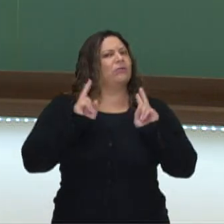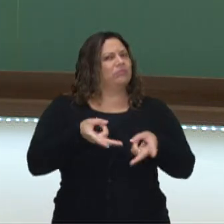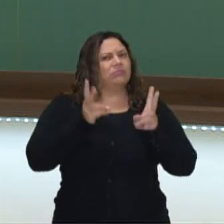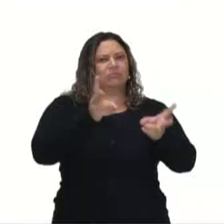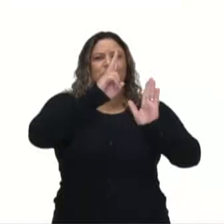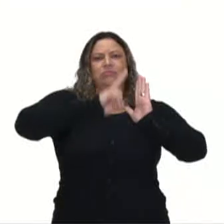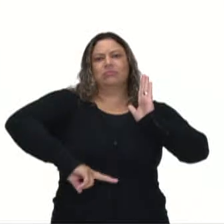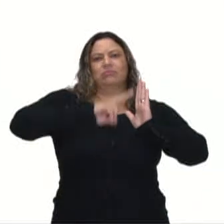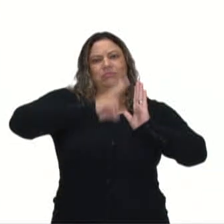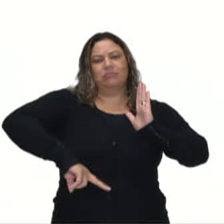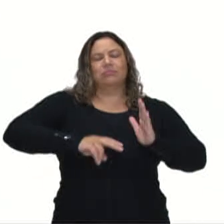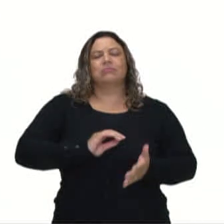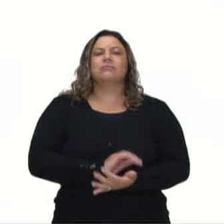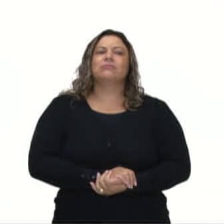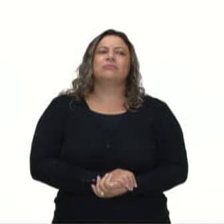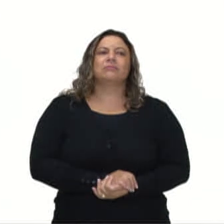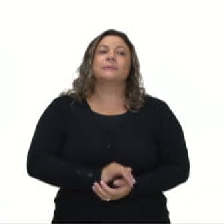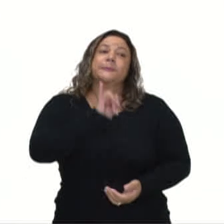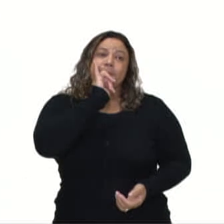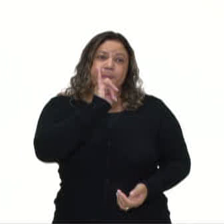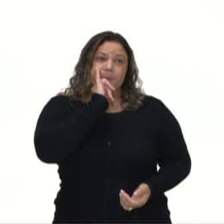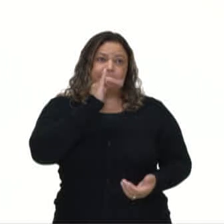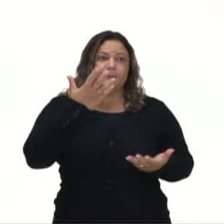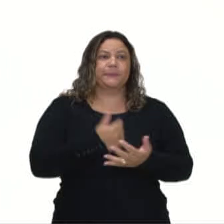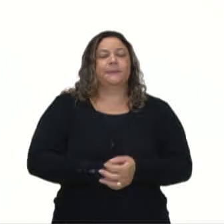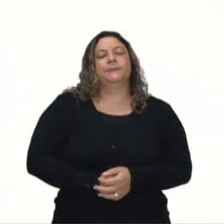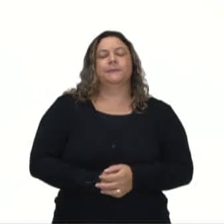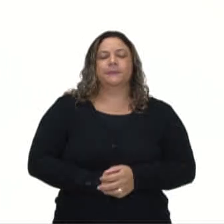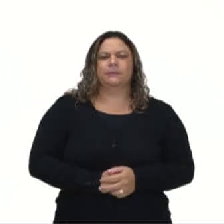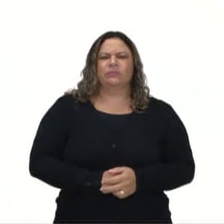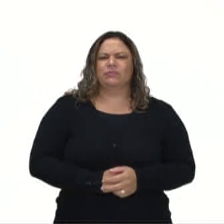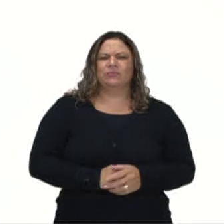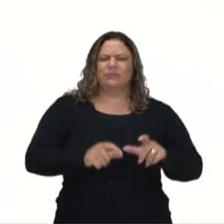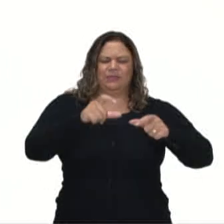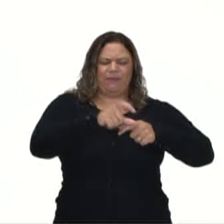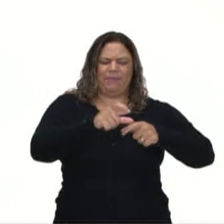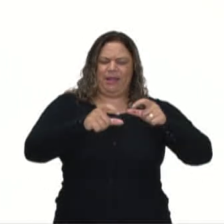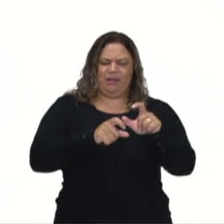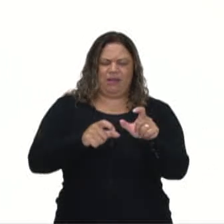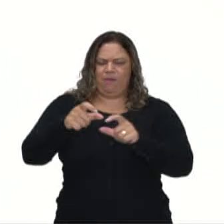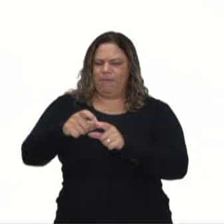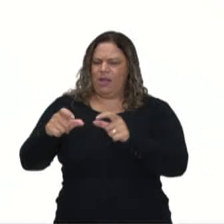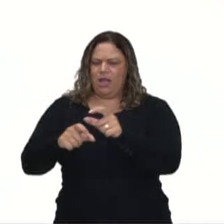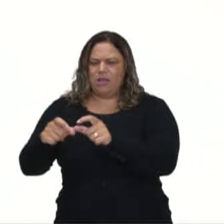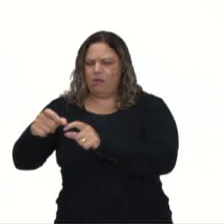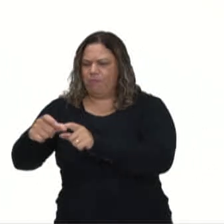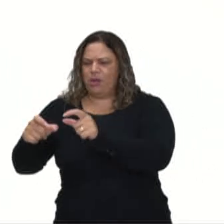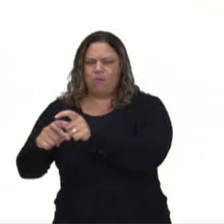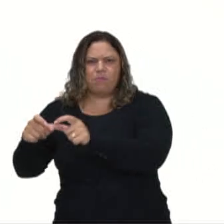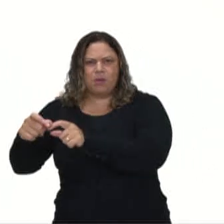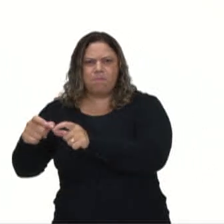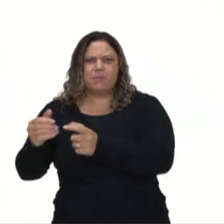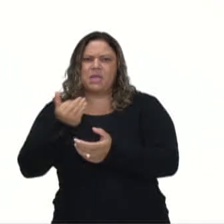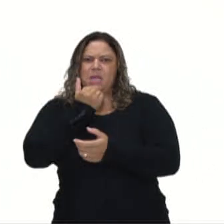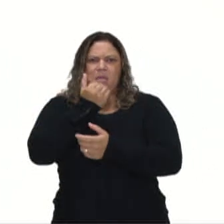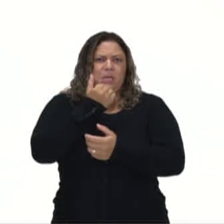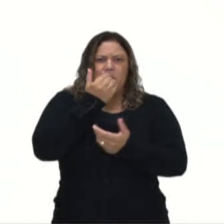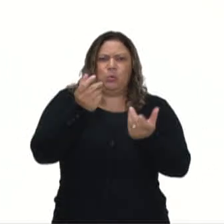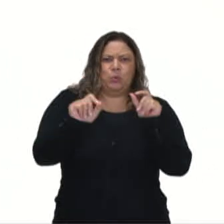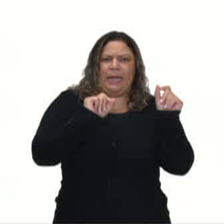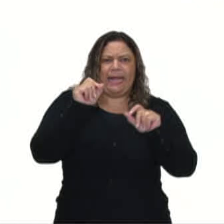leitura. Por exemplo, paralelepípedo, nada tem a ver com a pedra que o consagrou. Para